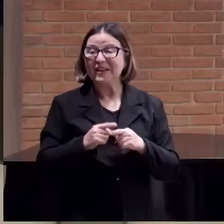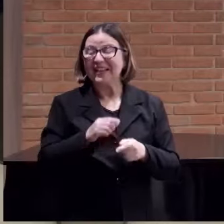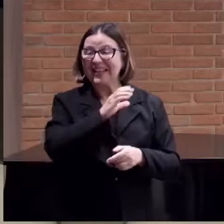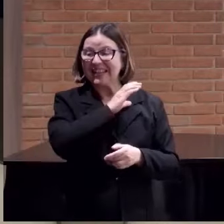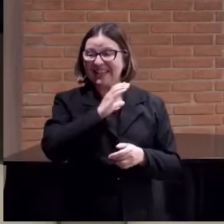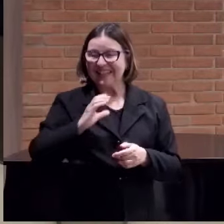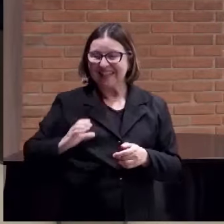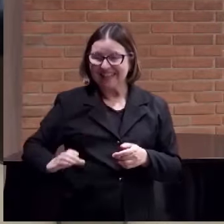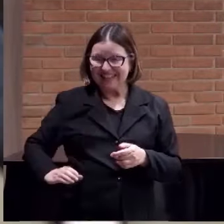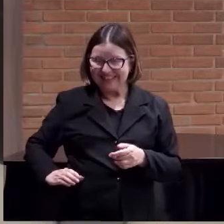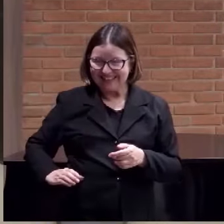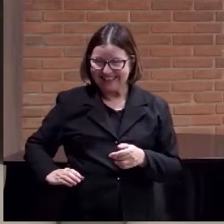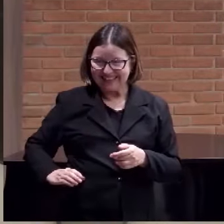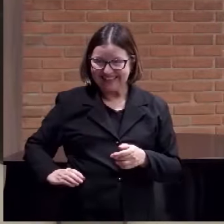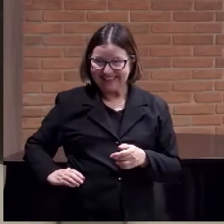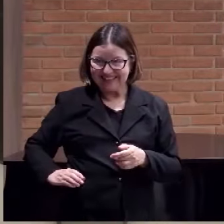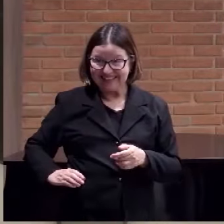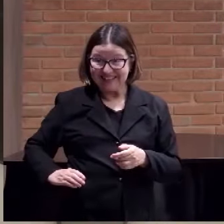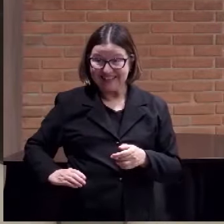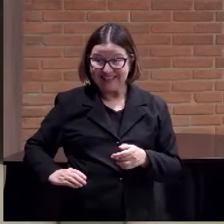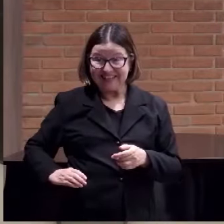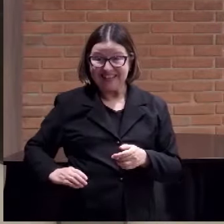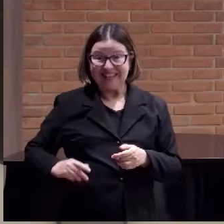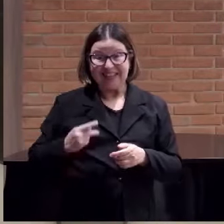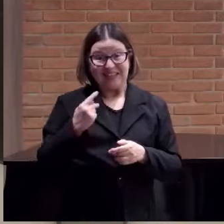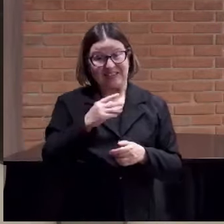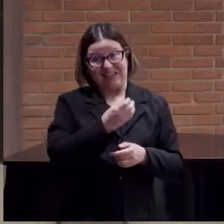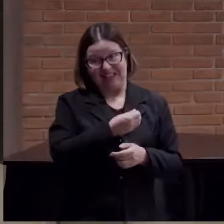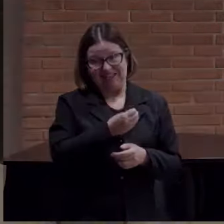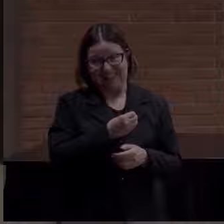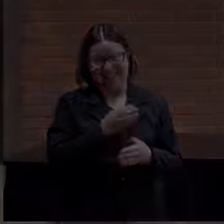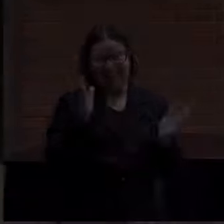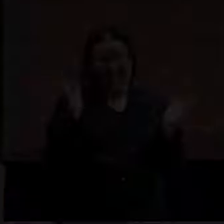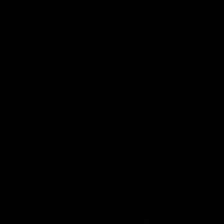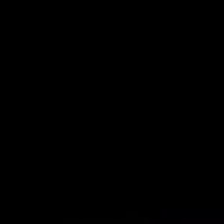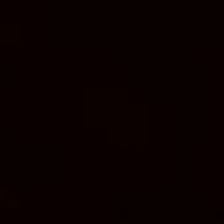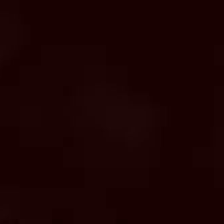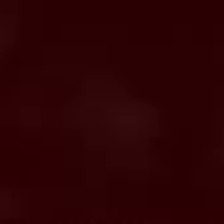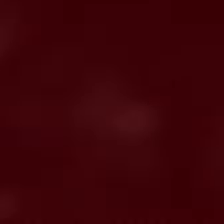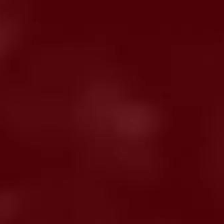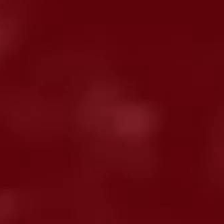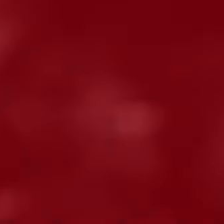Cristo é a sua vida. Aleluia!